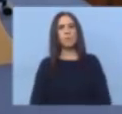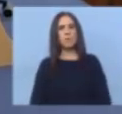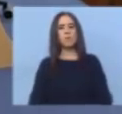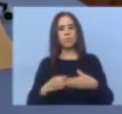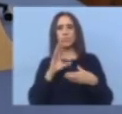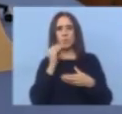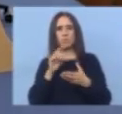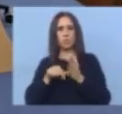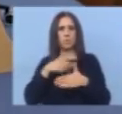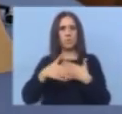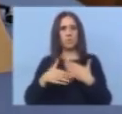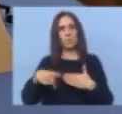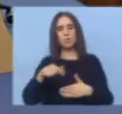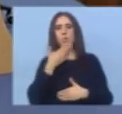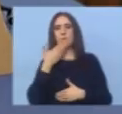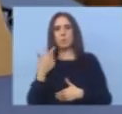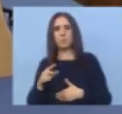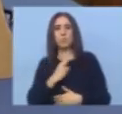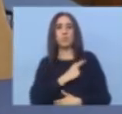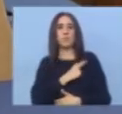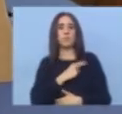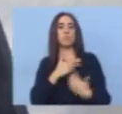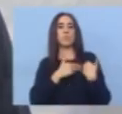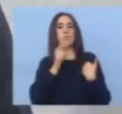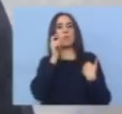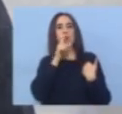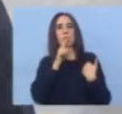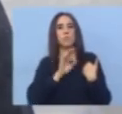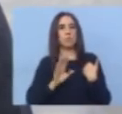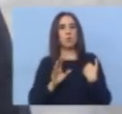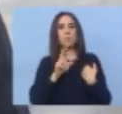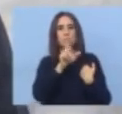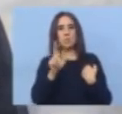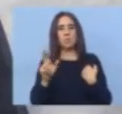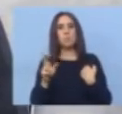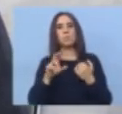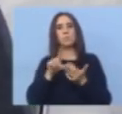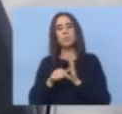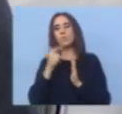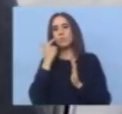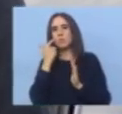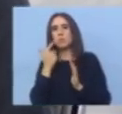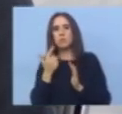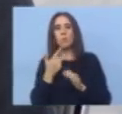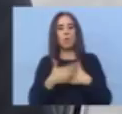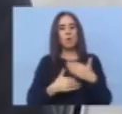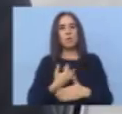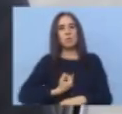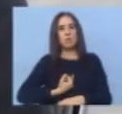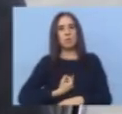que é os chefes, os responsáveis, quem tem a iniciativa, já ter feito missões para conhecer o projeto e para manter a